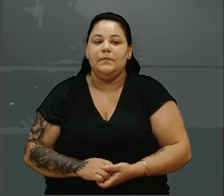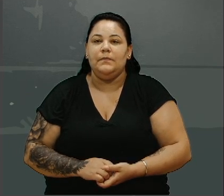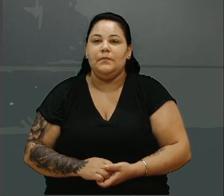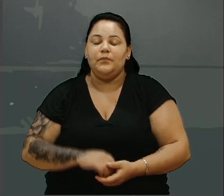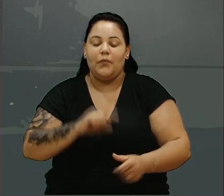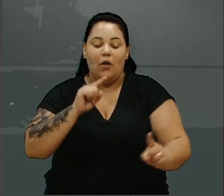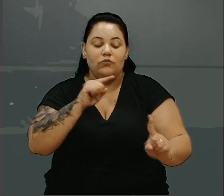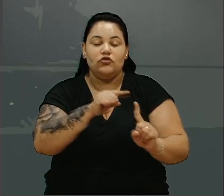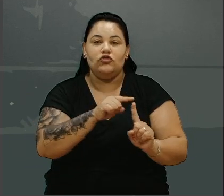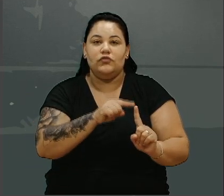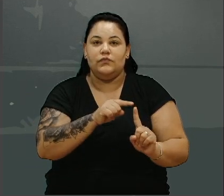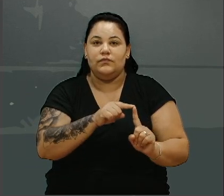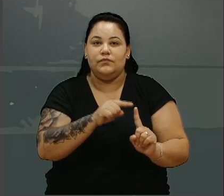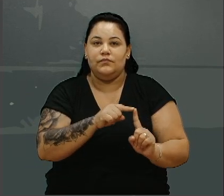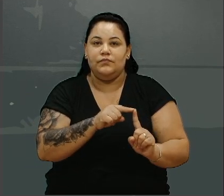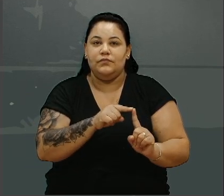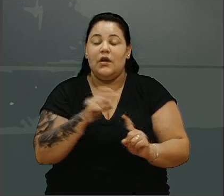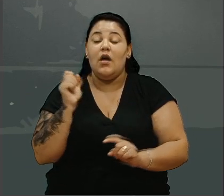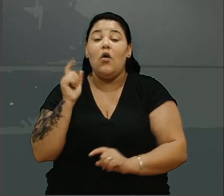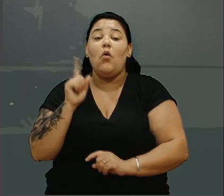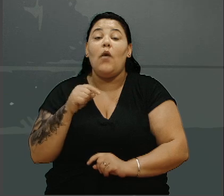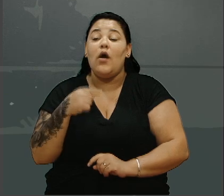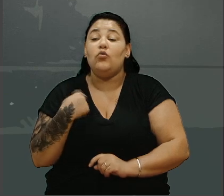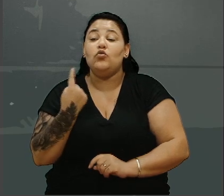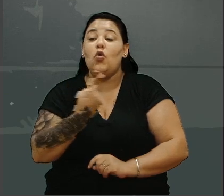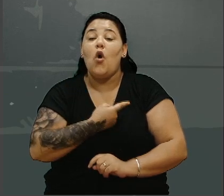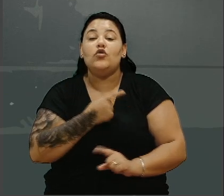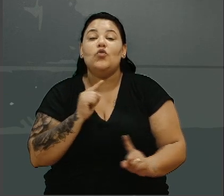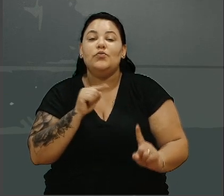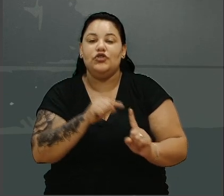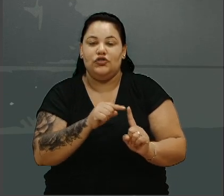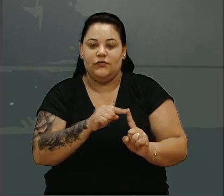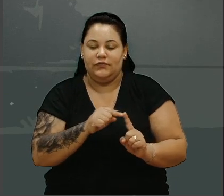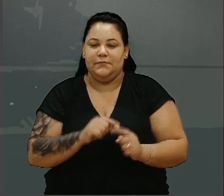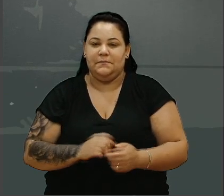Objetivos. Quais são os nossos objetivos